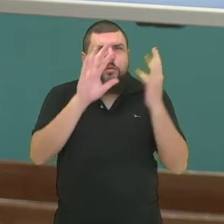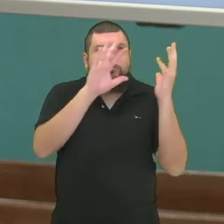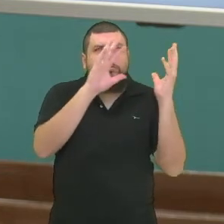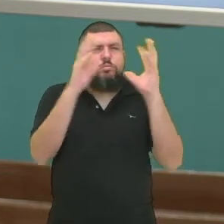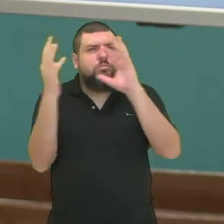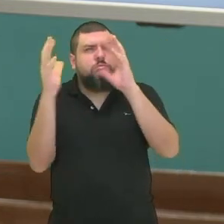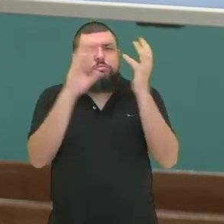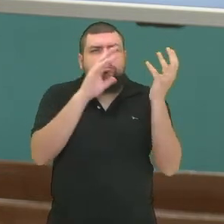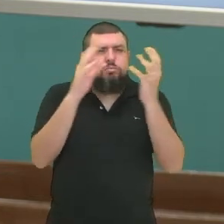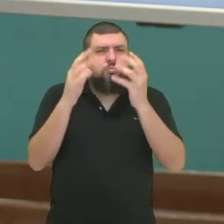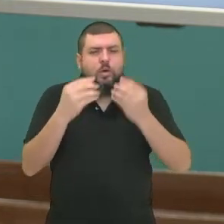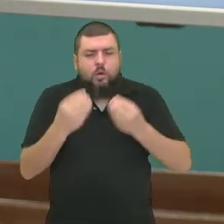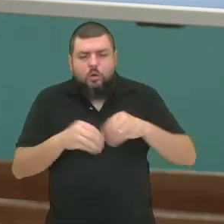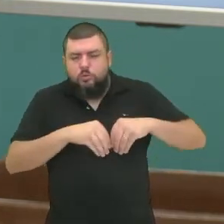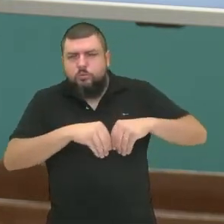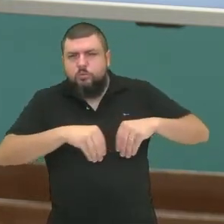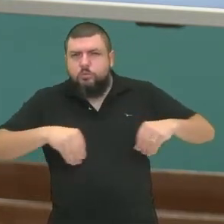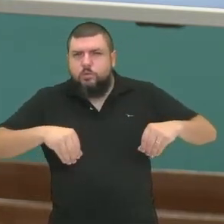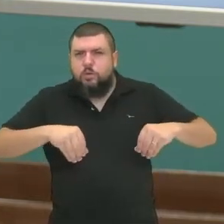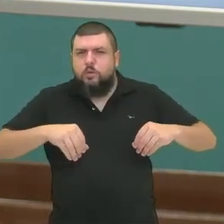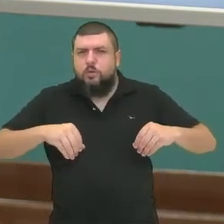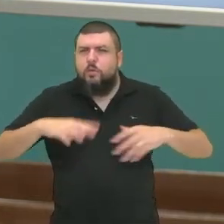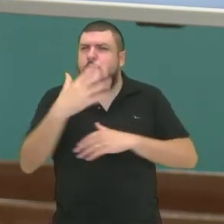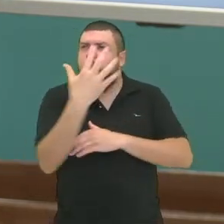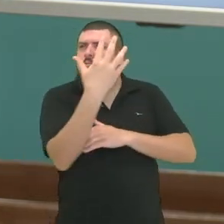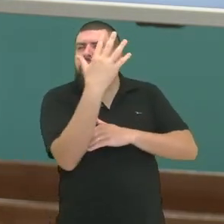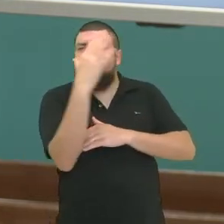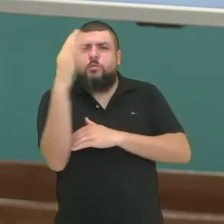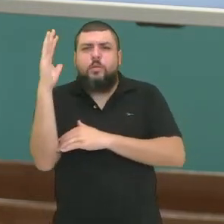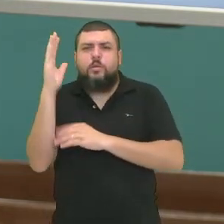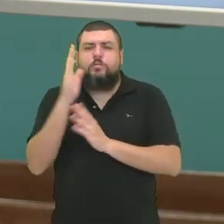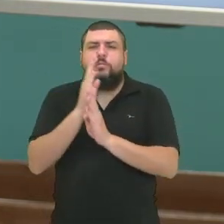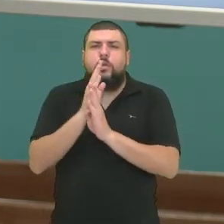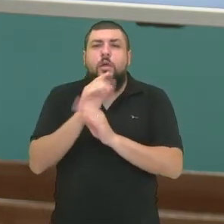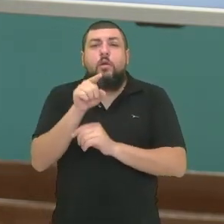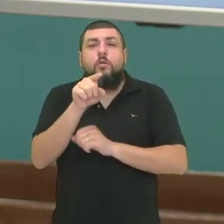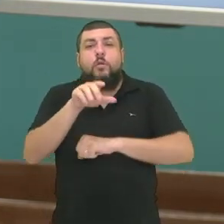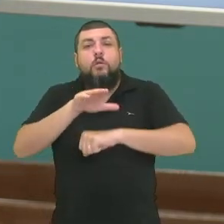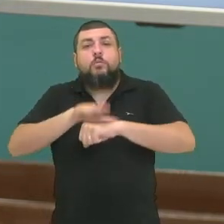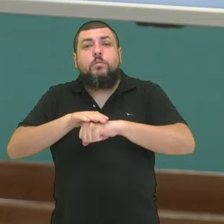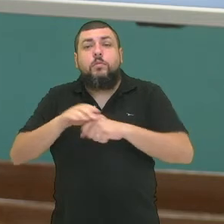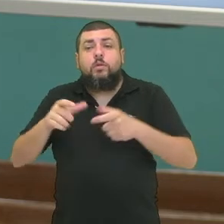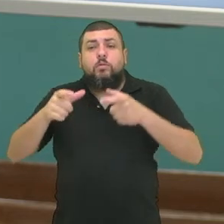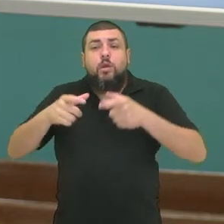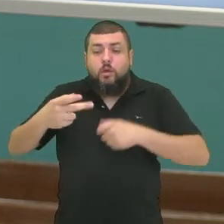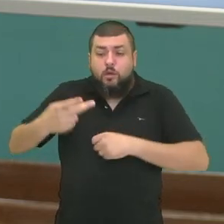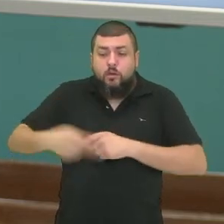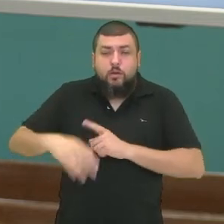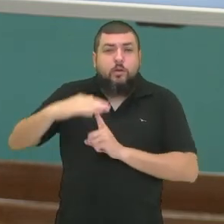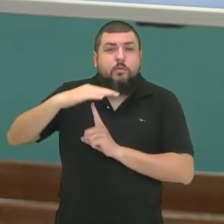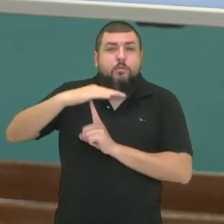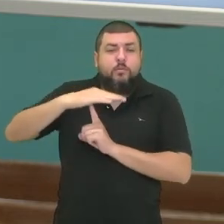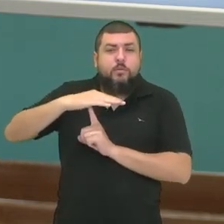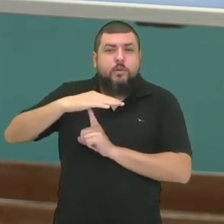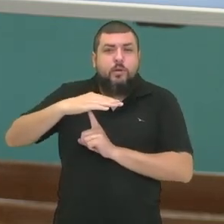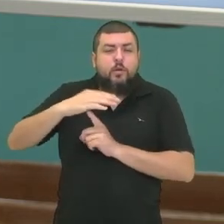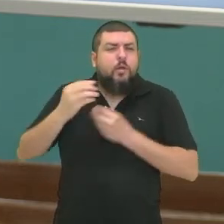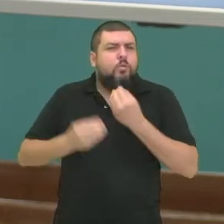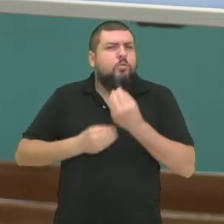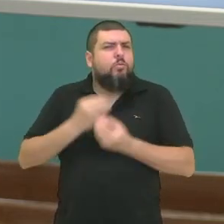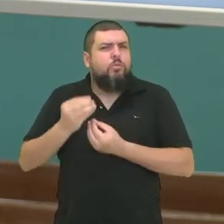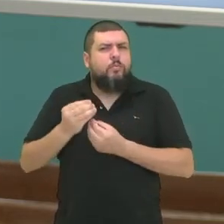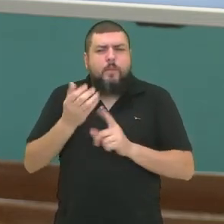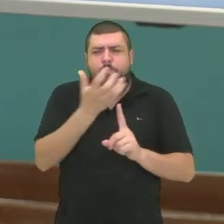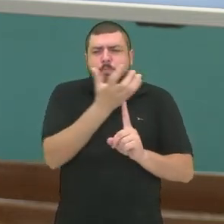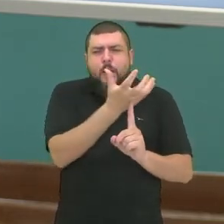etc. Faça então uma análise da vegetação do local onde você mora. Paraná, por exemplo, tem a floresta de araucárias na região